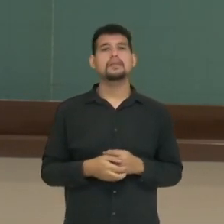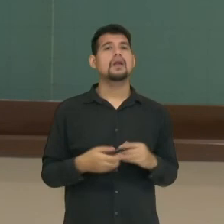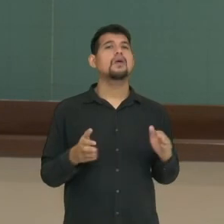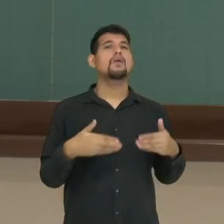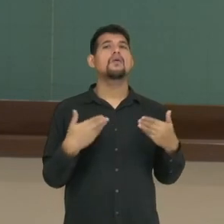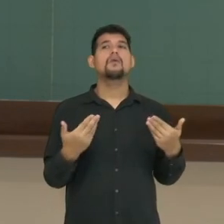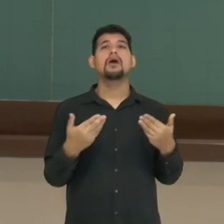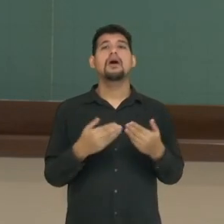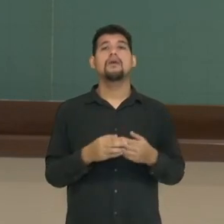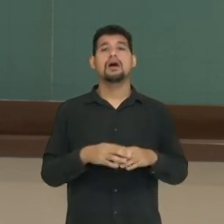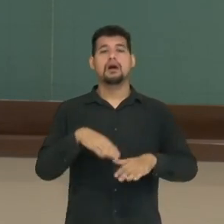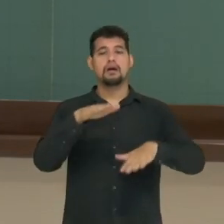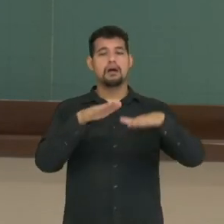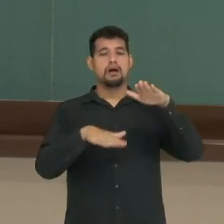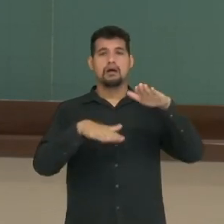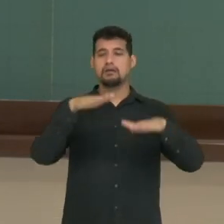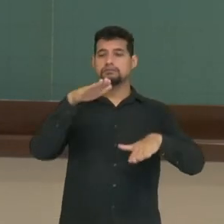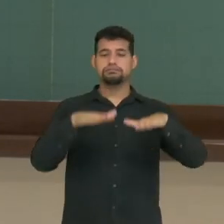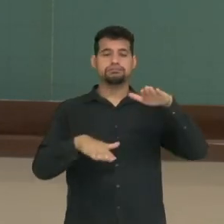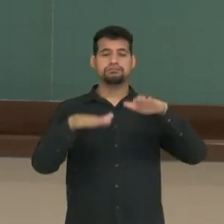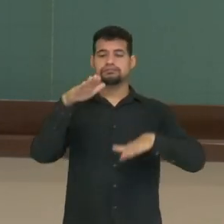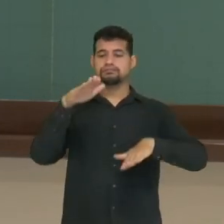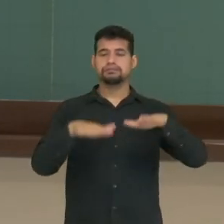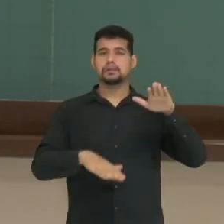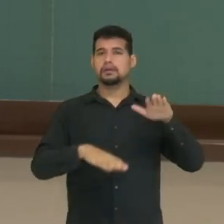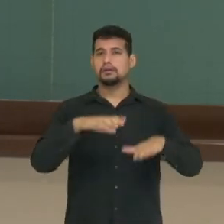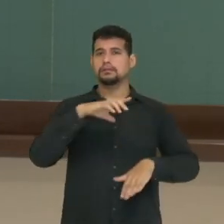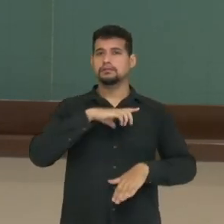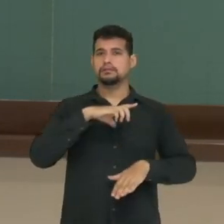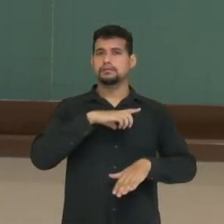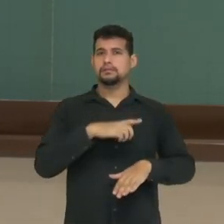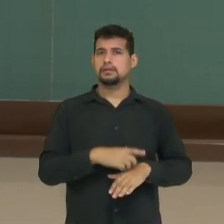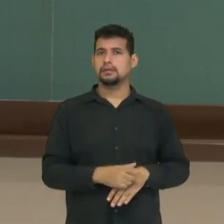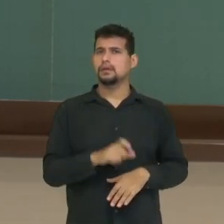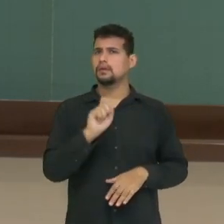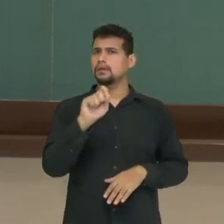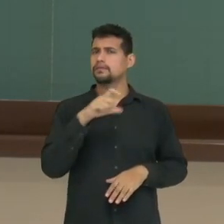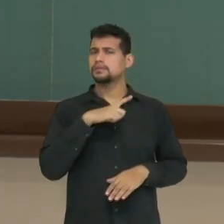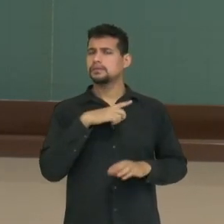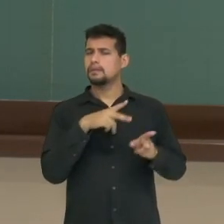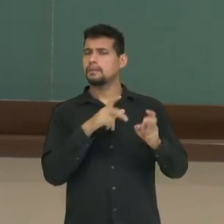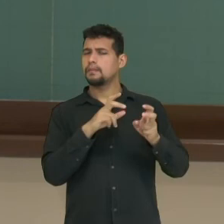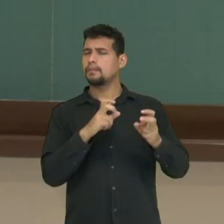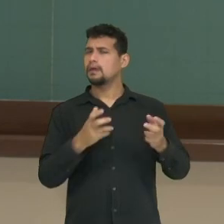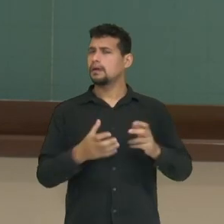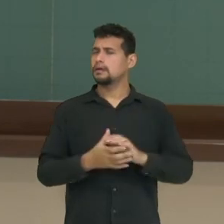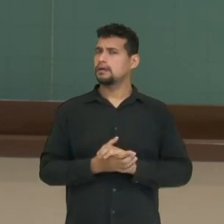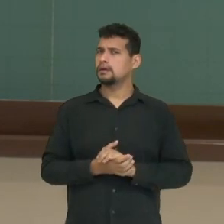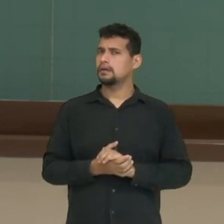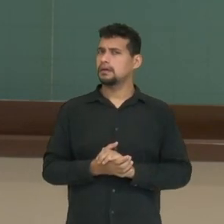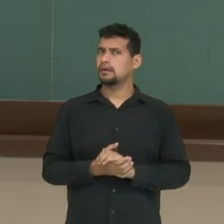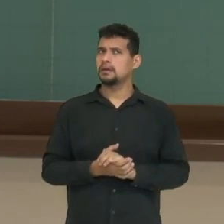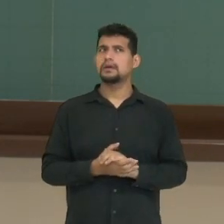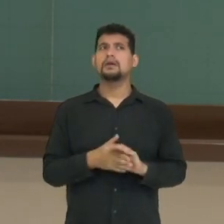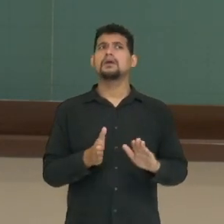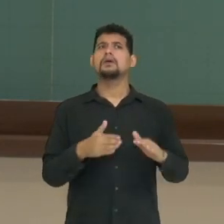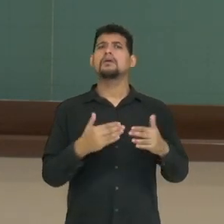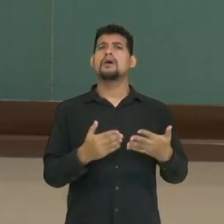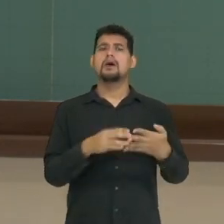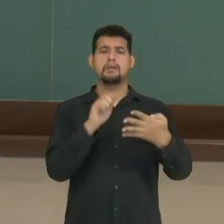as variáveis que estão se apresentando, né? O que você tem visto sobre isso? Então, que parágrafo